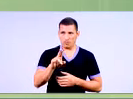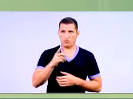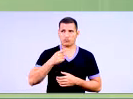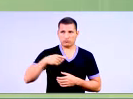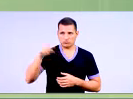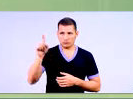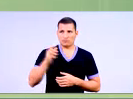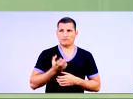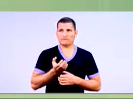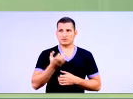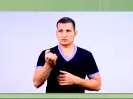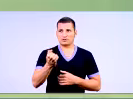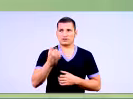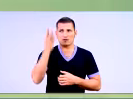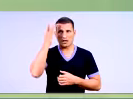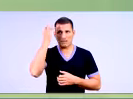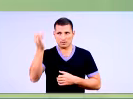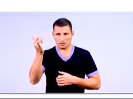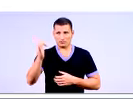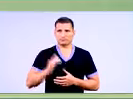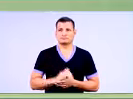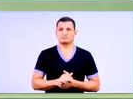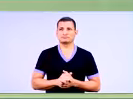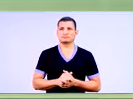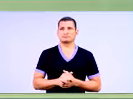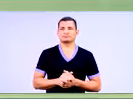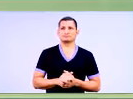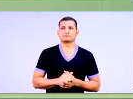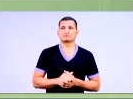verbo viajar, certo?